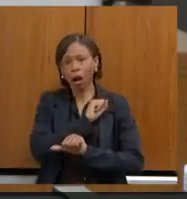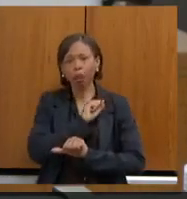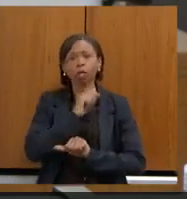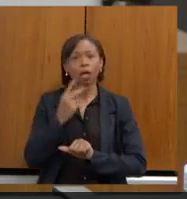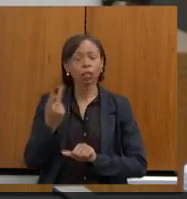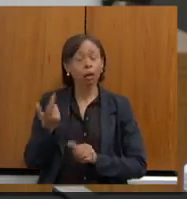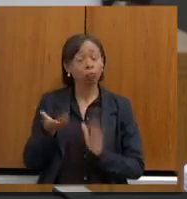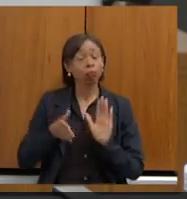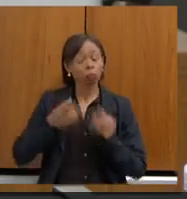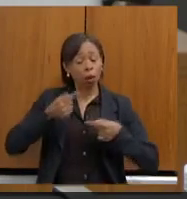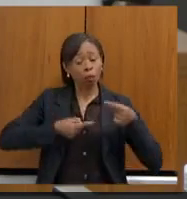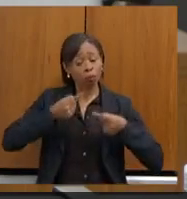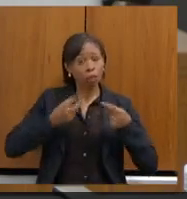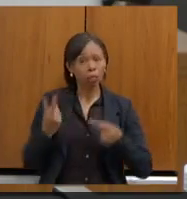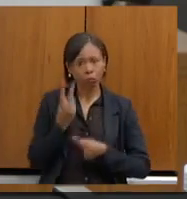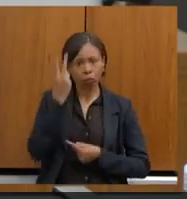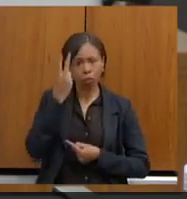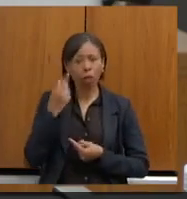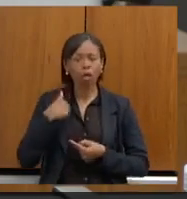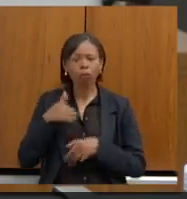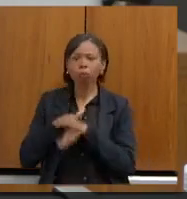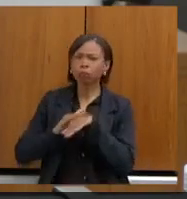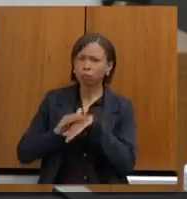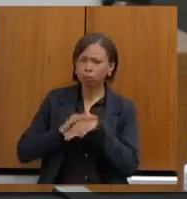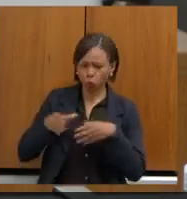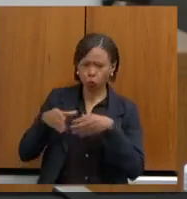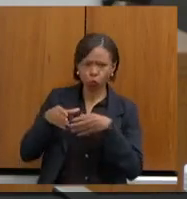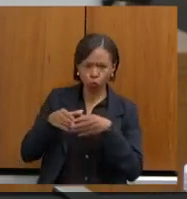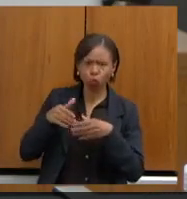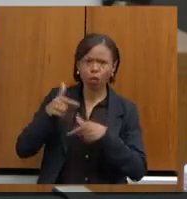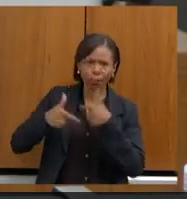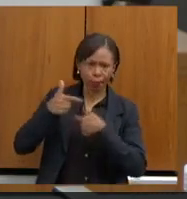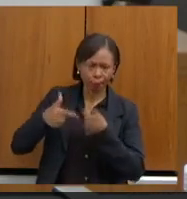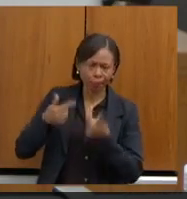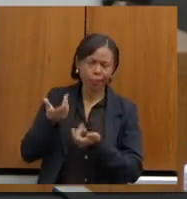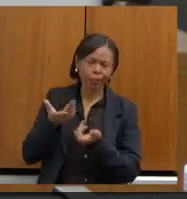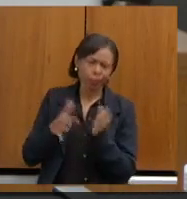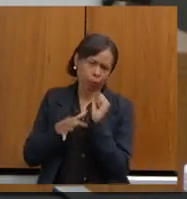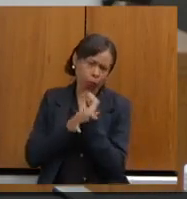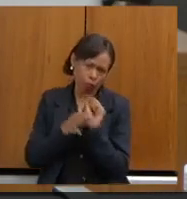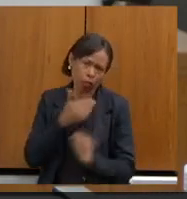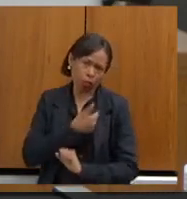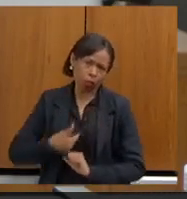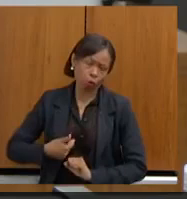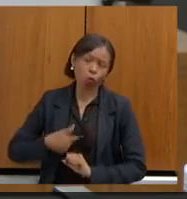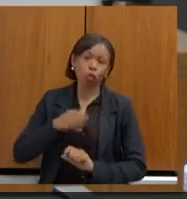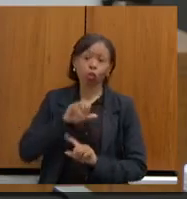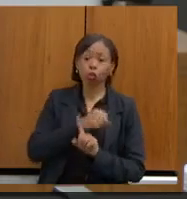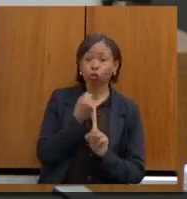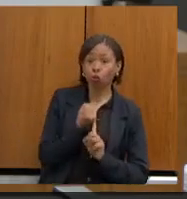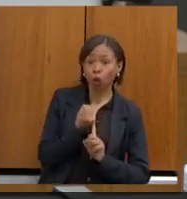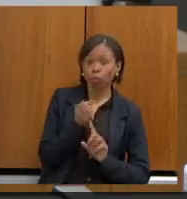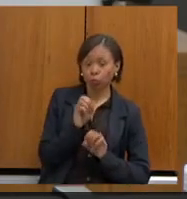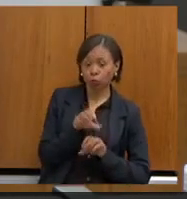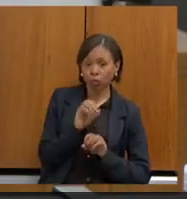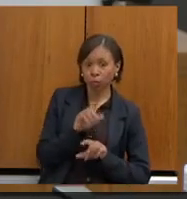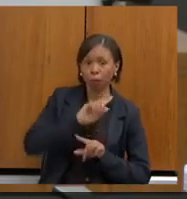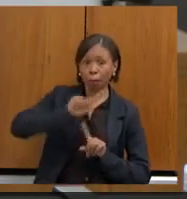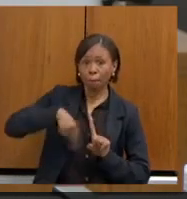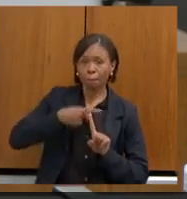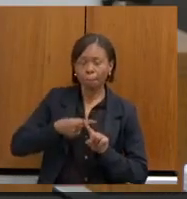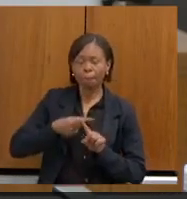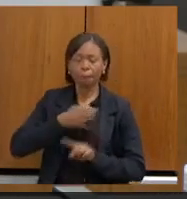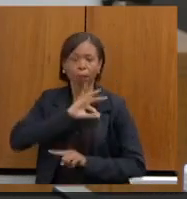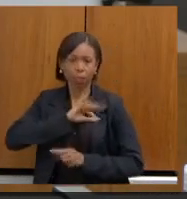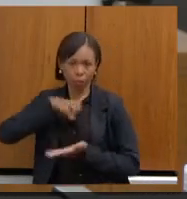e conversando com os operadores Segurança Pública principalmente do socioeducativo e os policiais penais ao reconhecimento